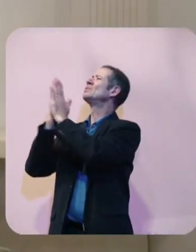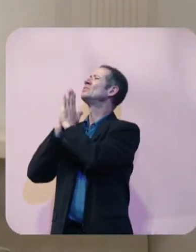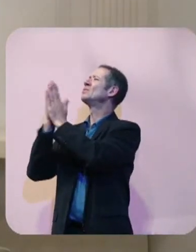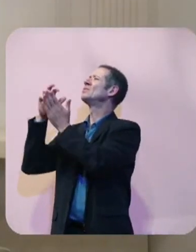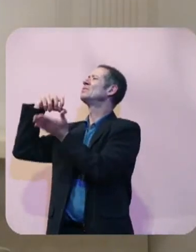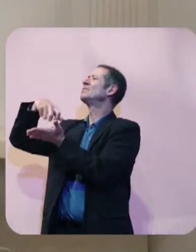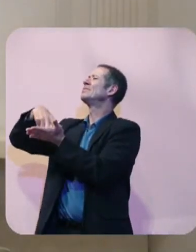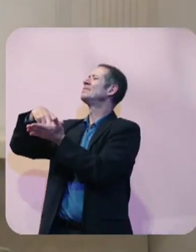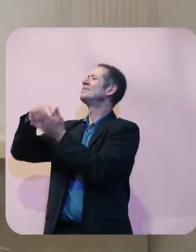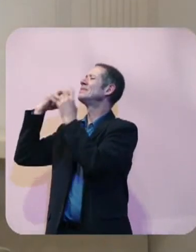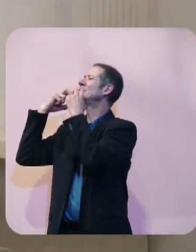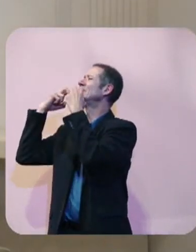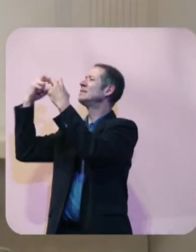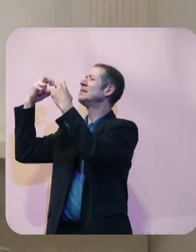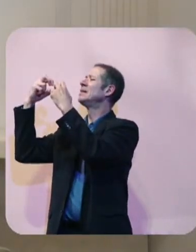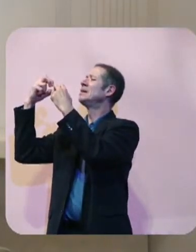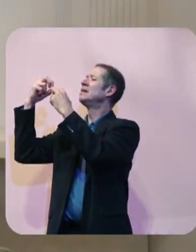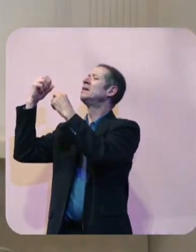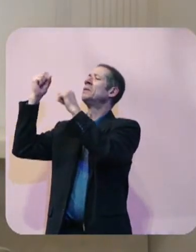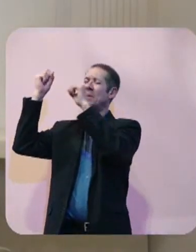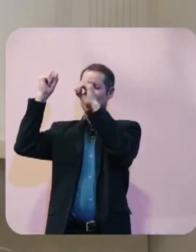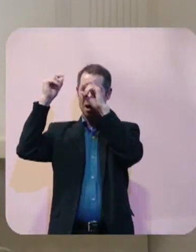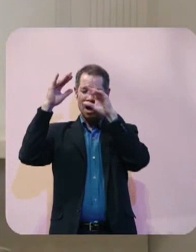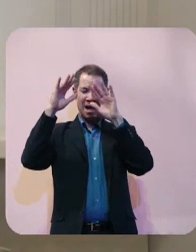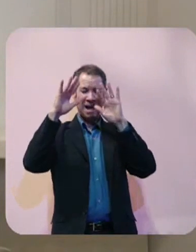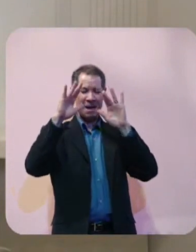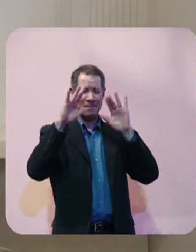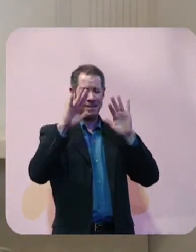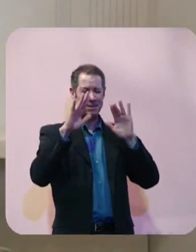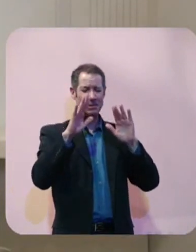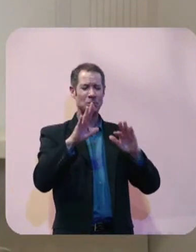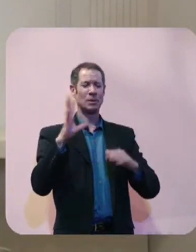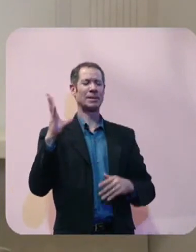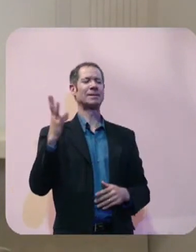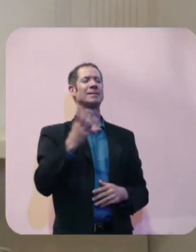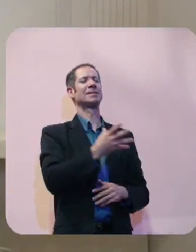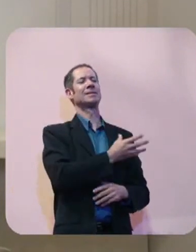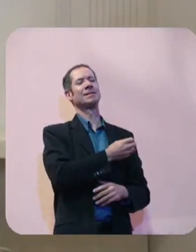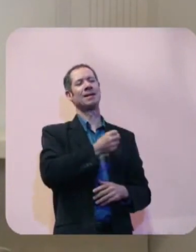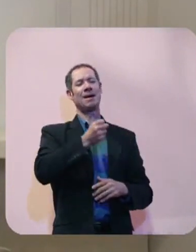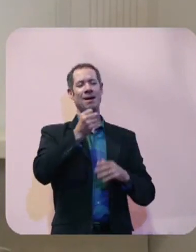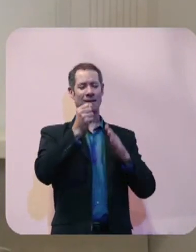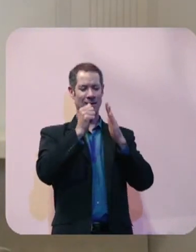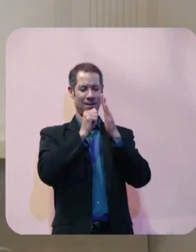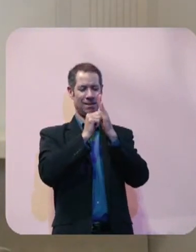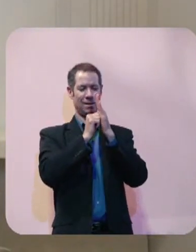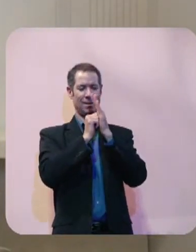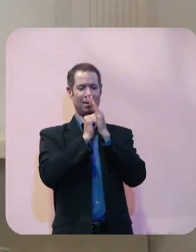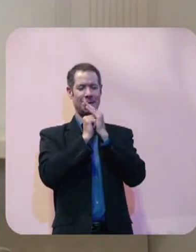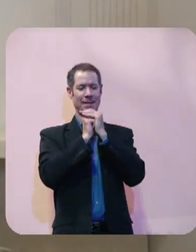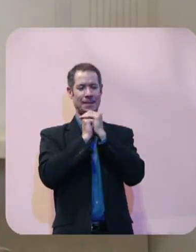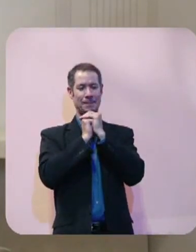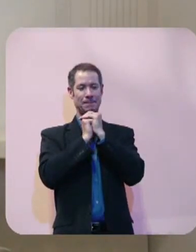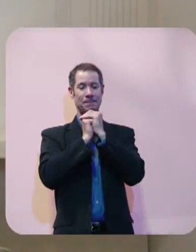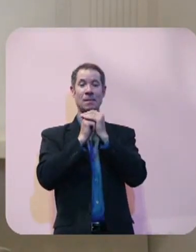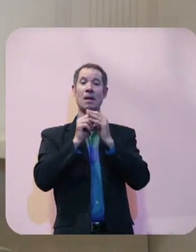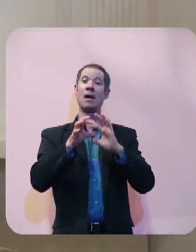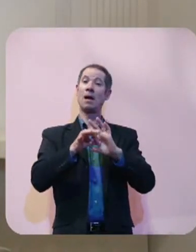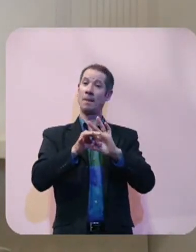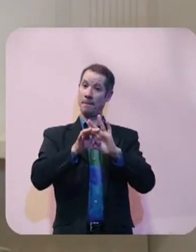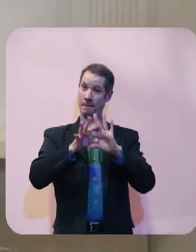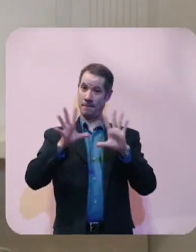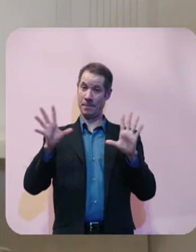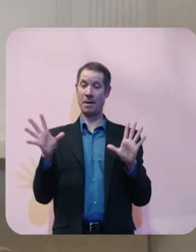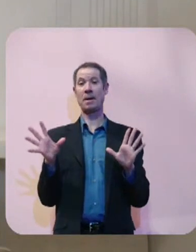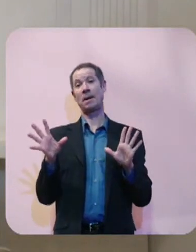põe a tua mão de poder e abençoa e salva. Amém. Me permita